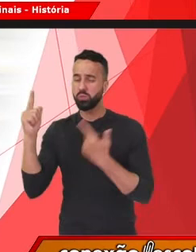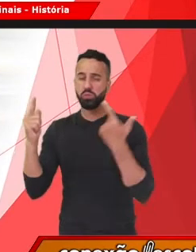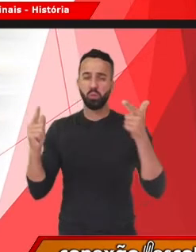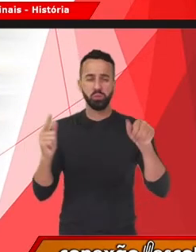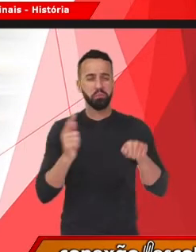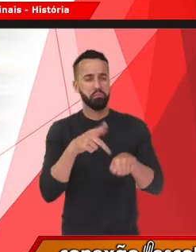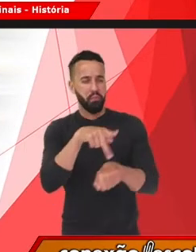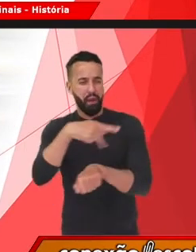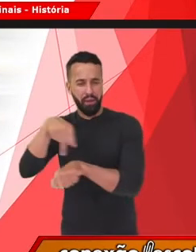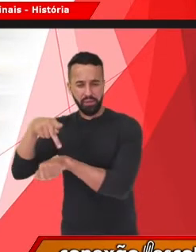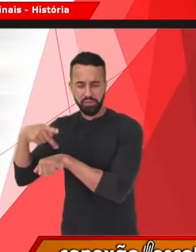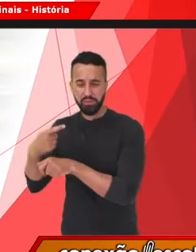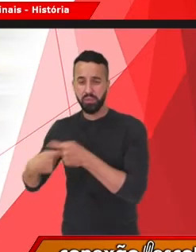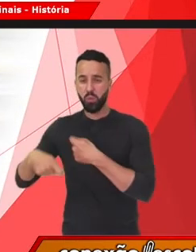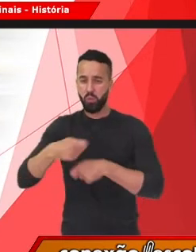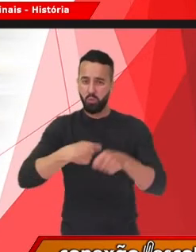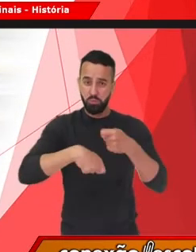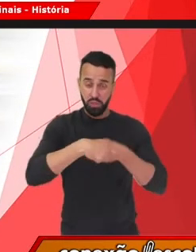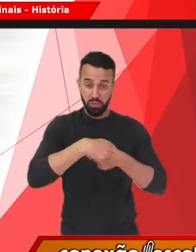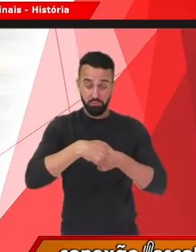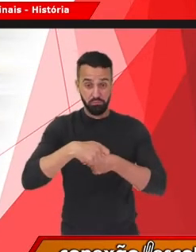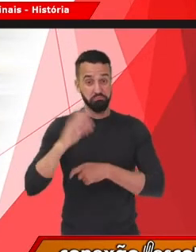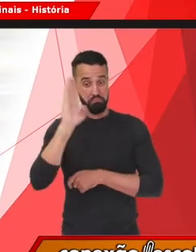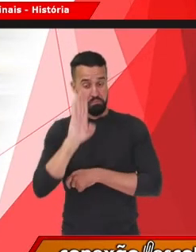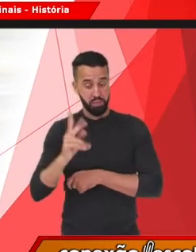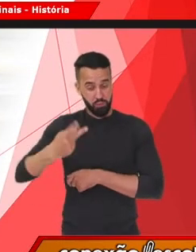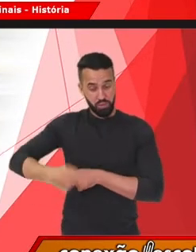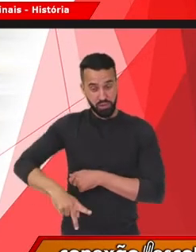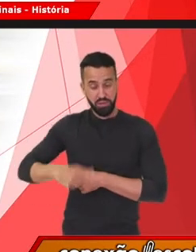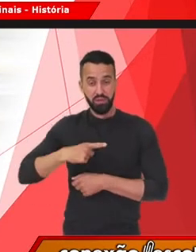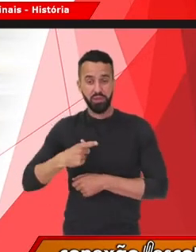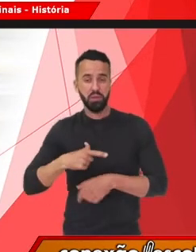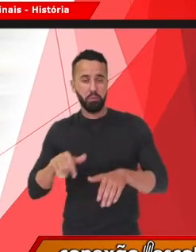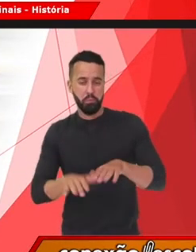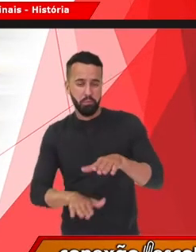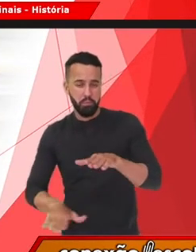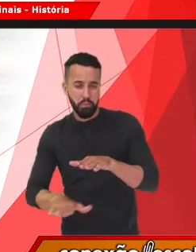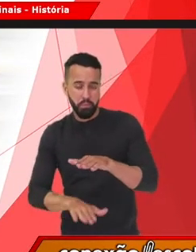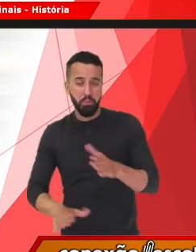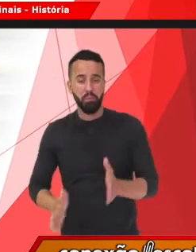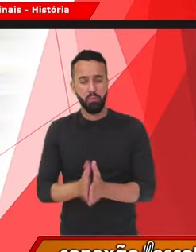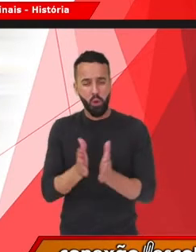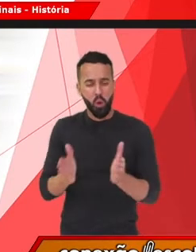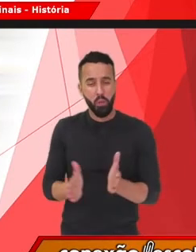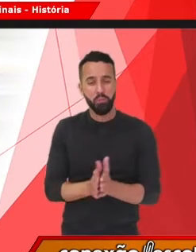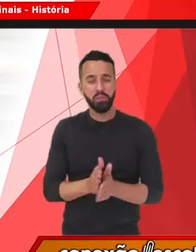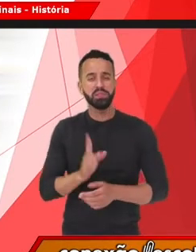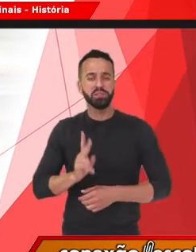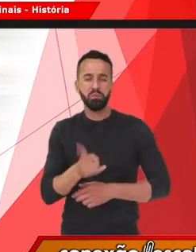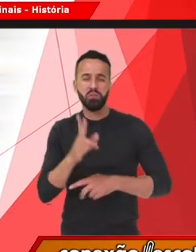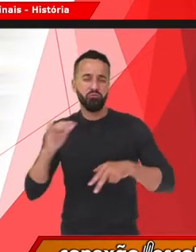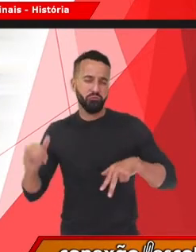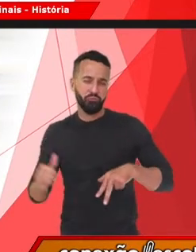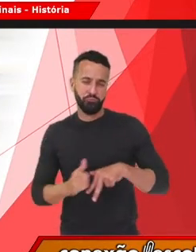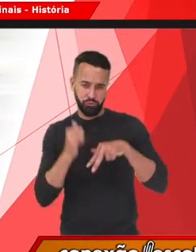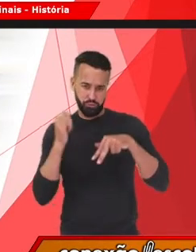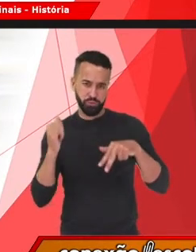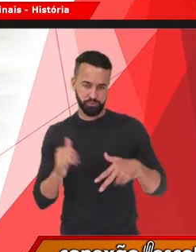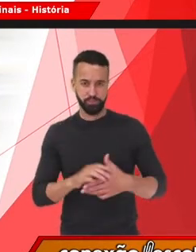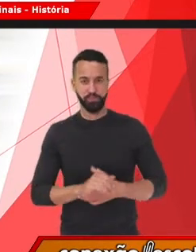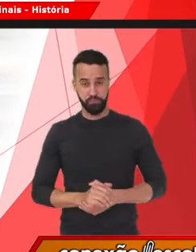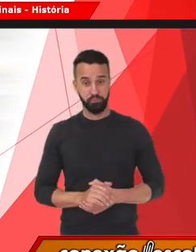economias e a classe mais pobre sempre vitimizada nessa relação. E na questão